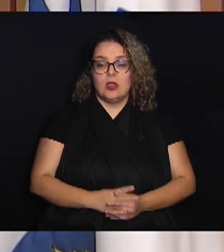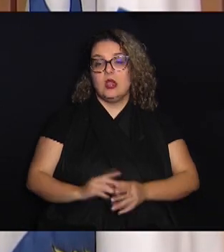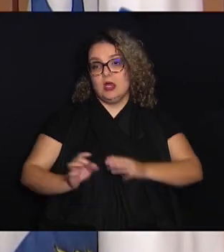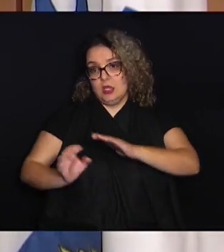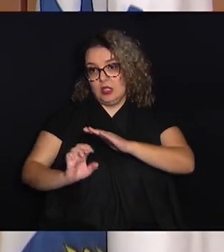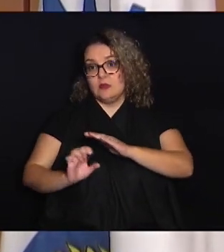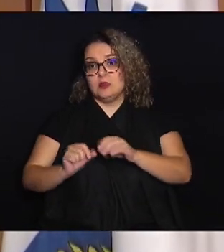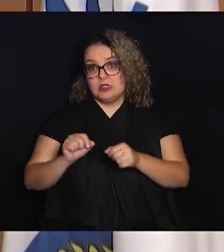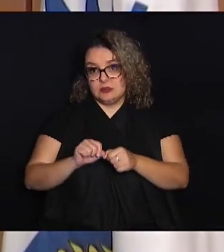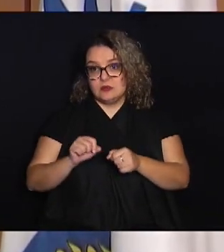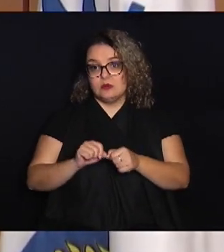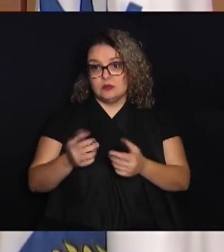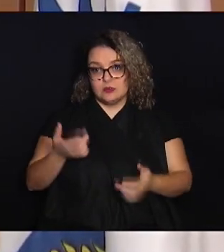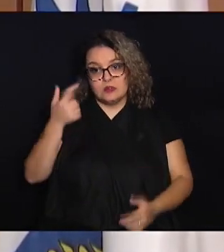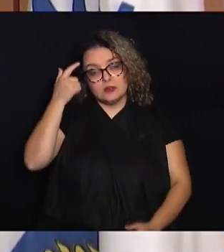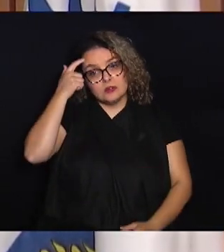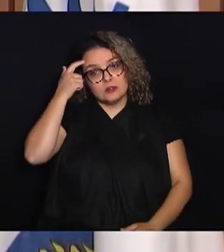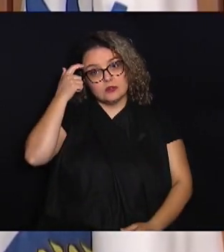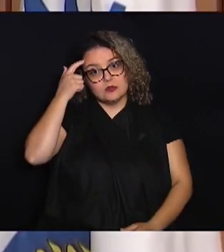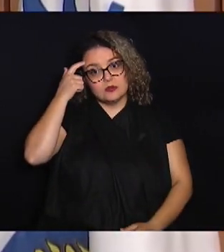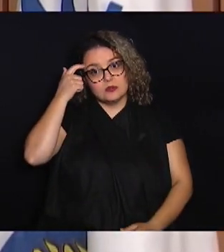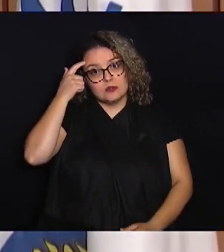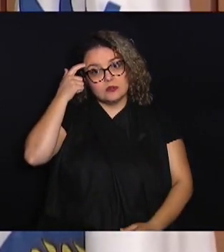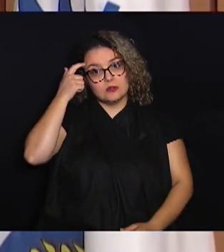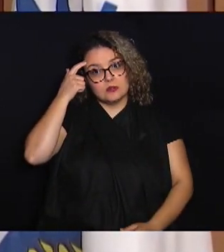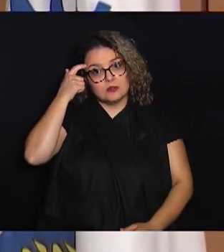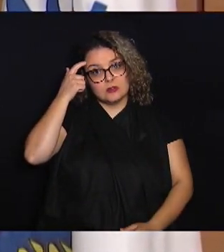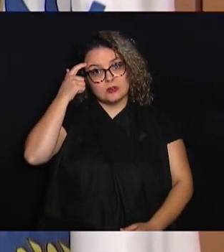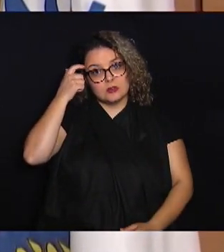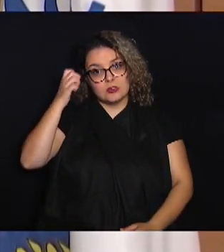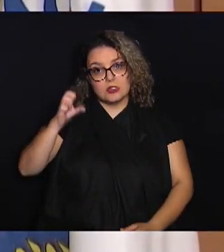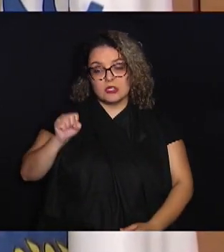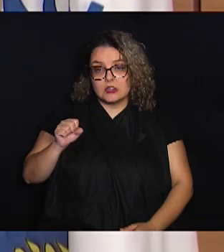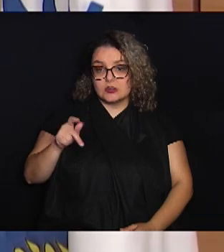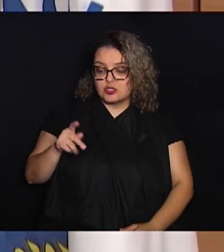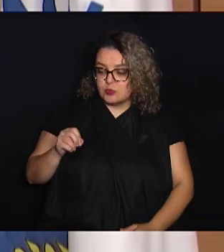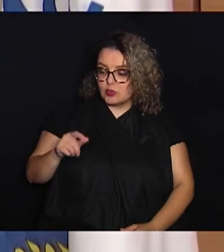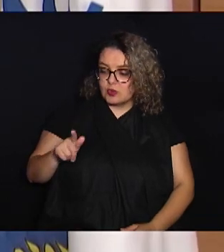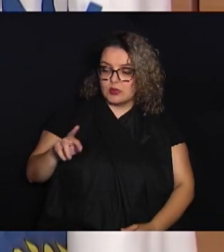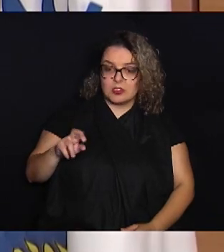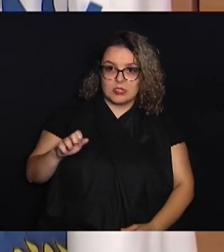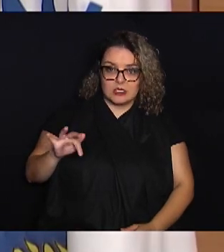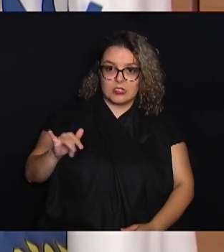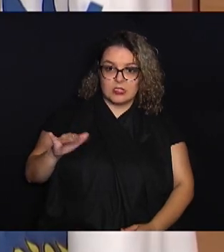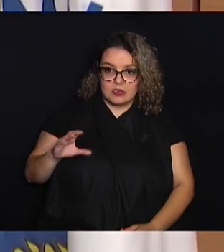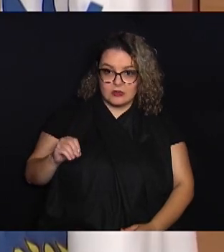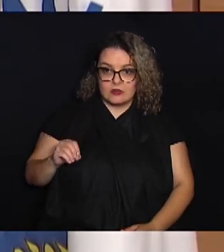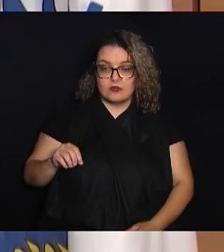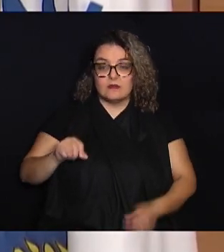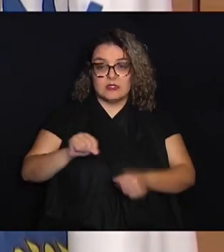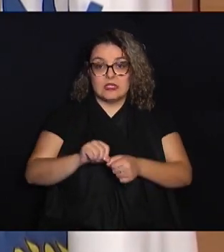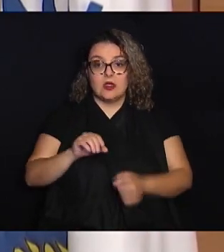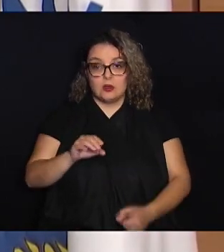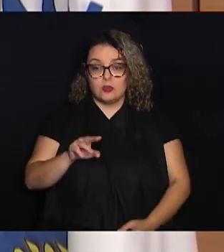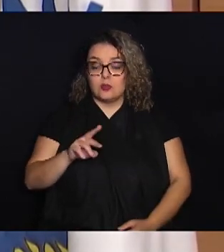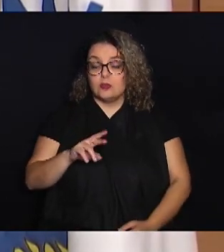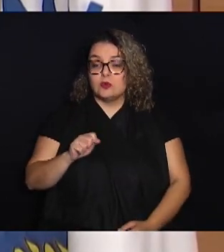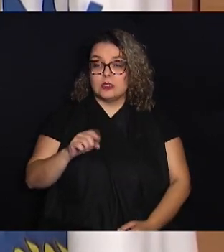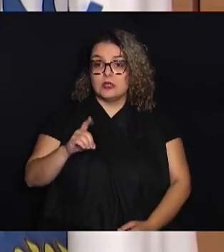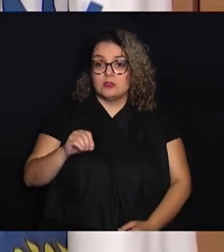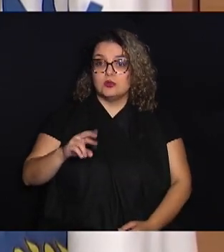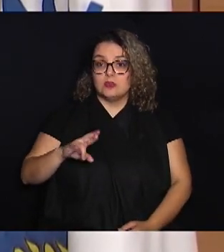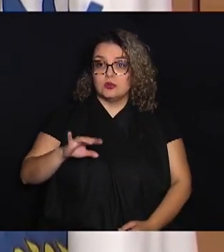fazer o projeto expográfico e vai fazer a curadoria, já está contratada, já